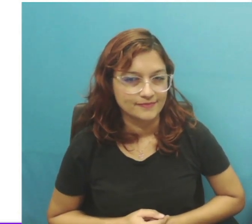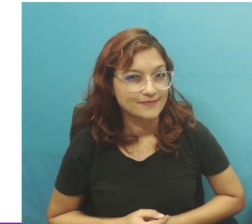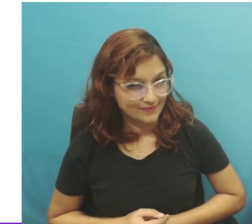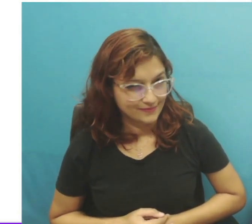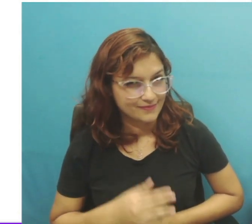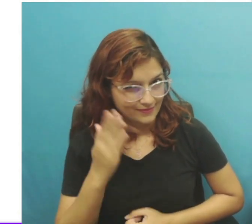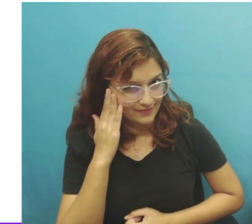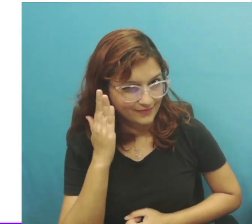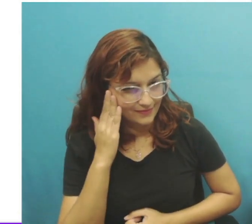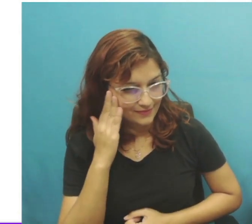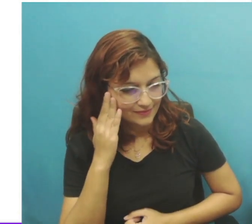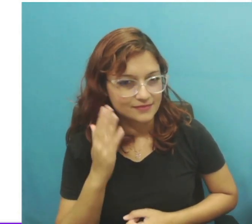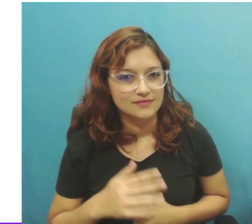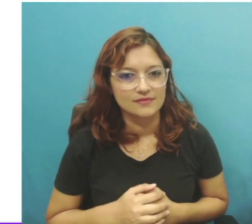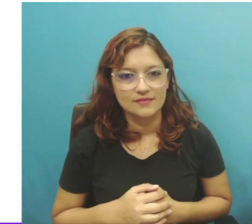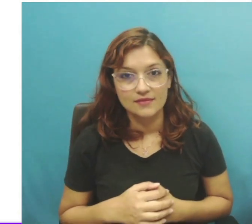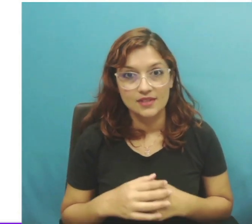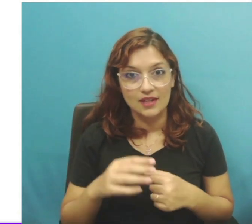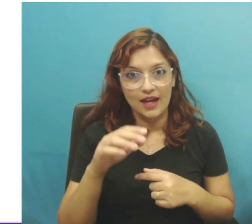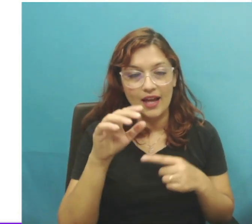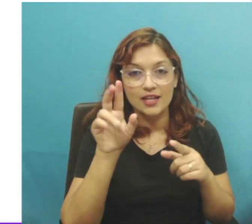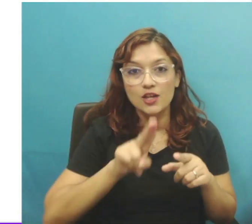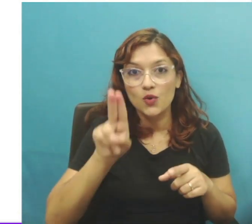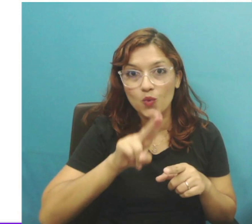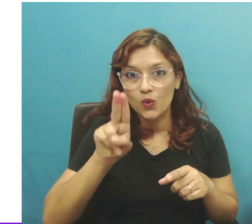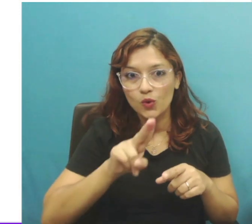8 horas, certo?